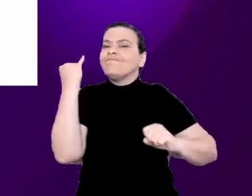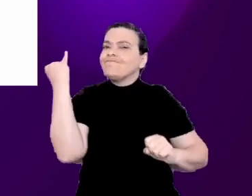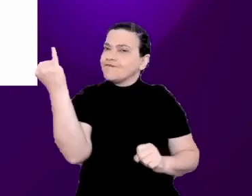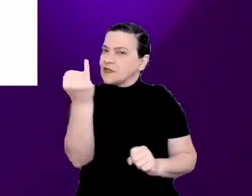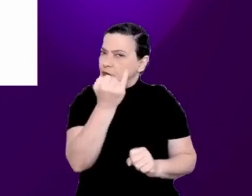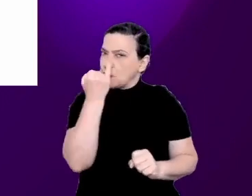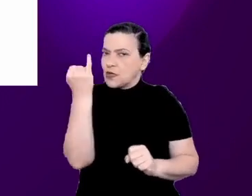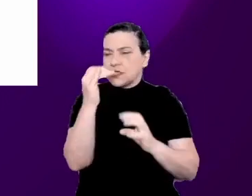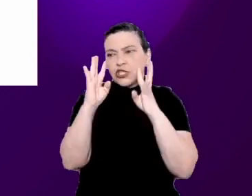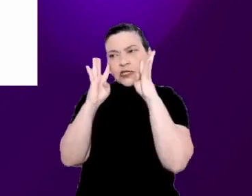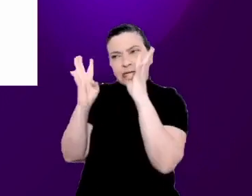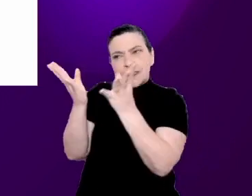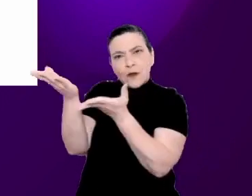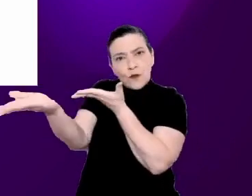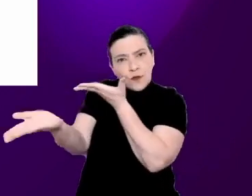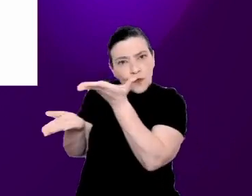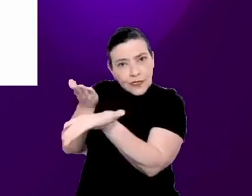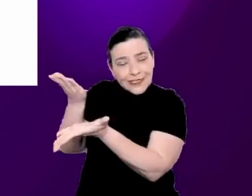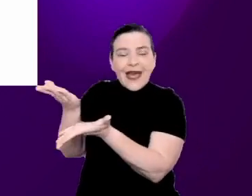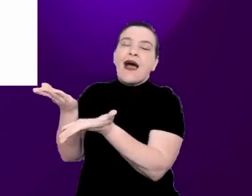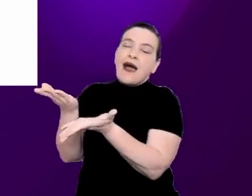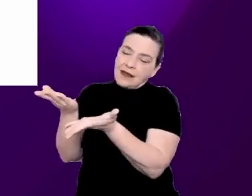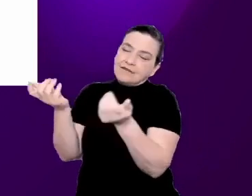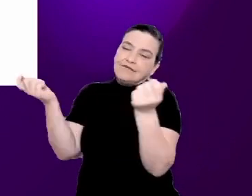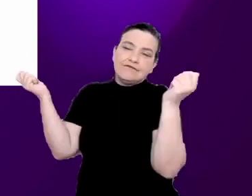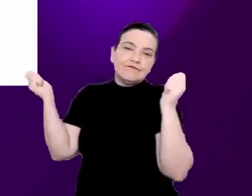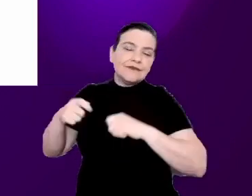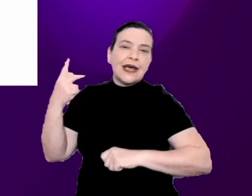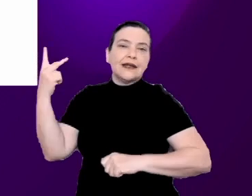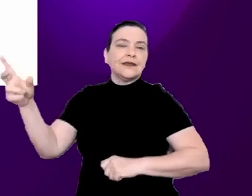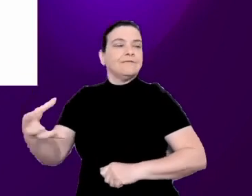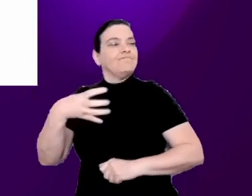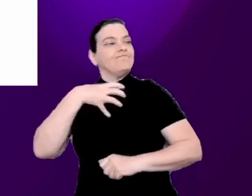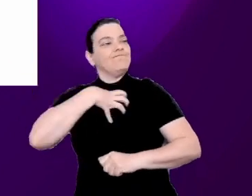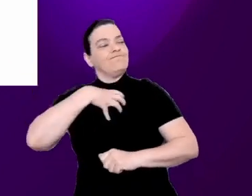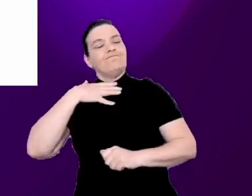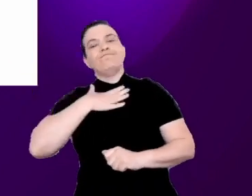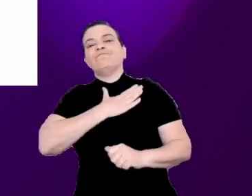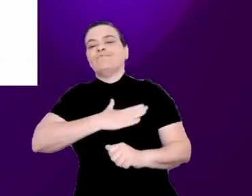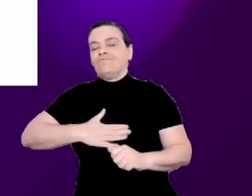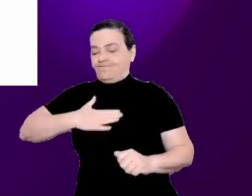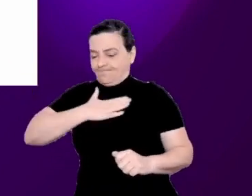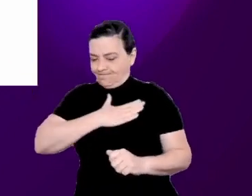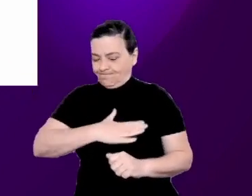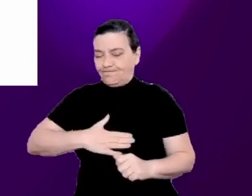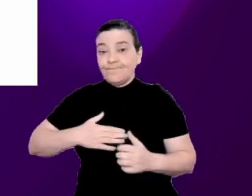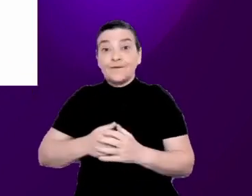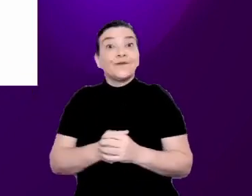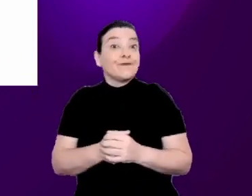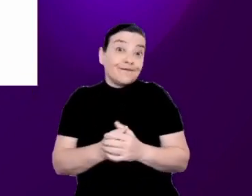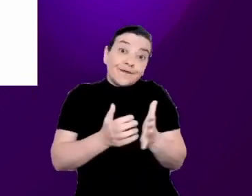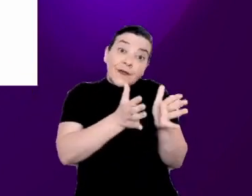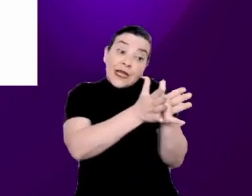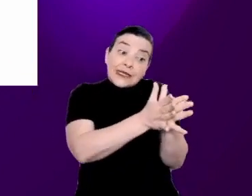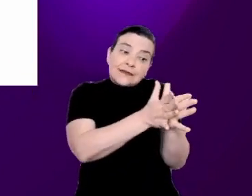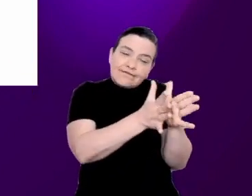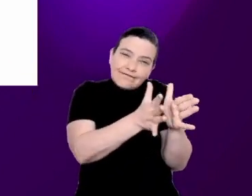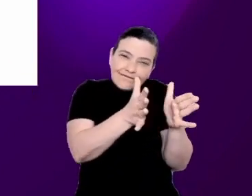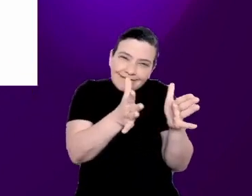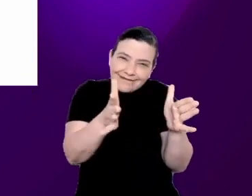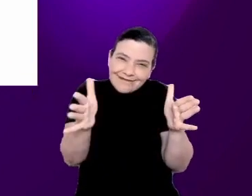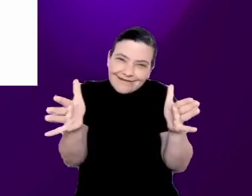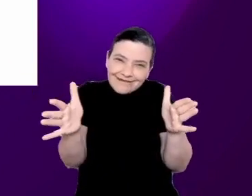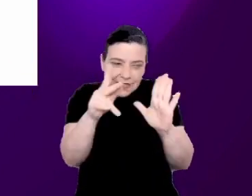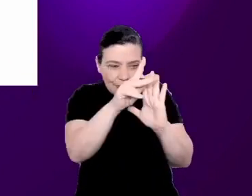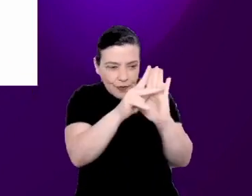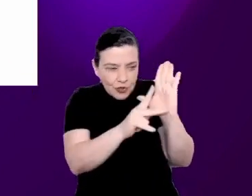de cuidado, para no final a gente entregar valor para o paciente. Nesse caminho de desenho, a